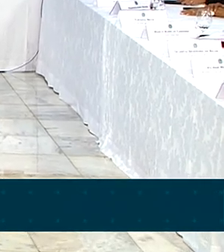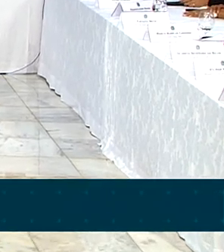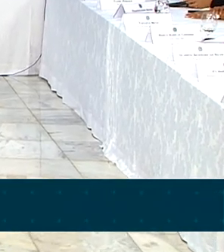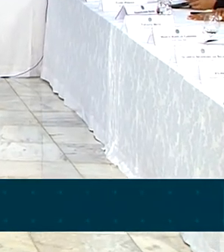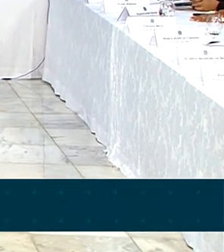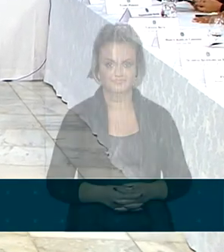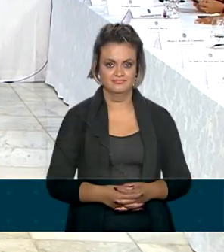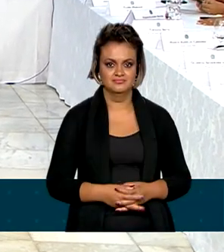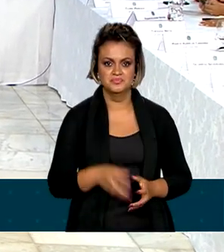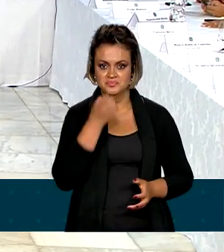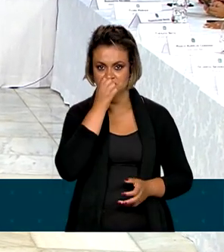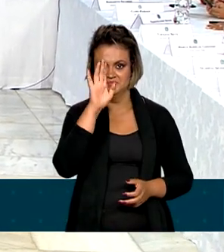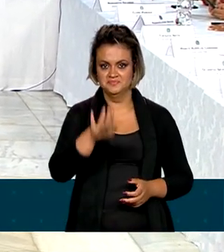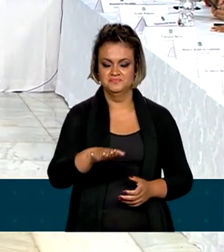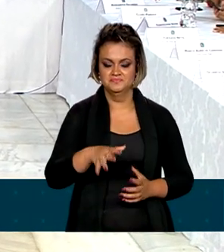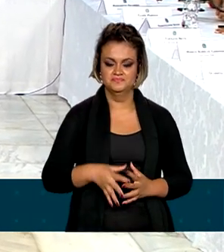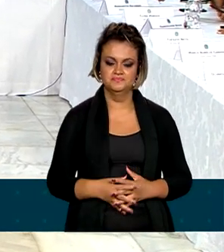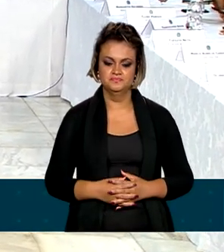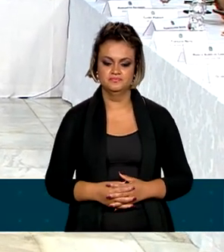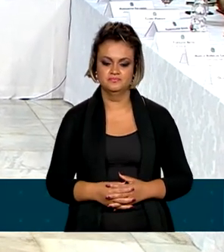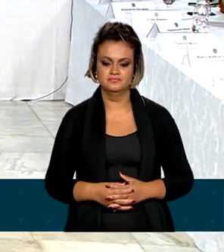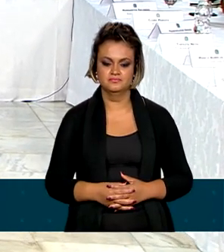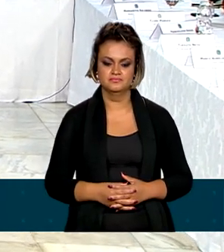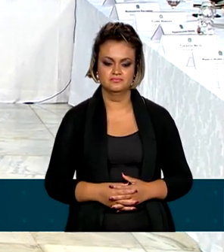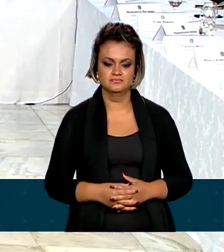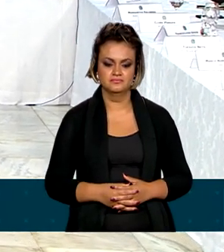nervosa. Boa tarde.